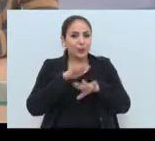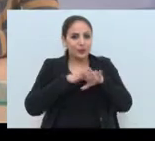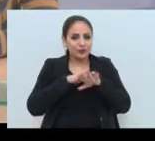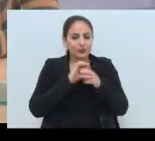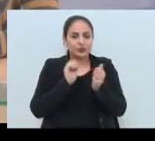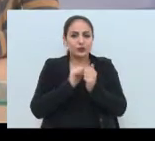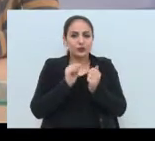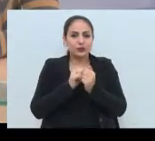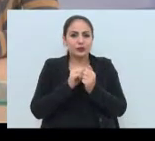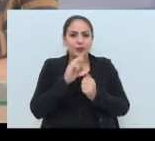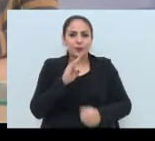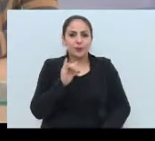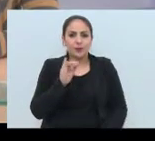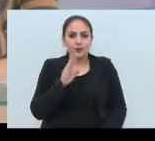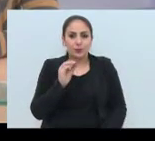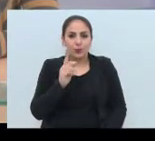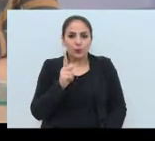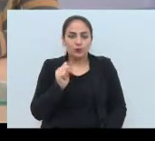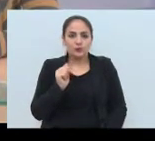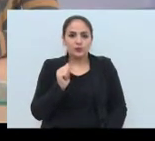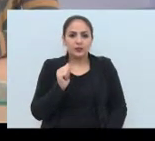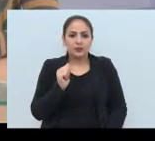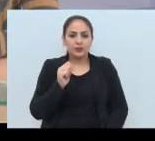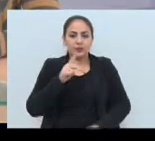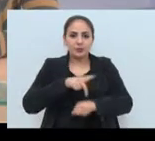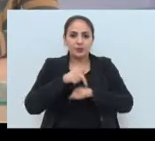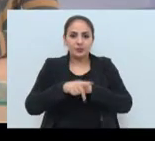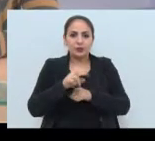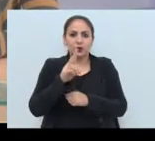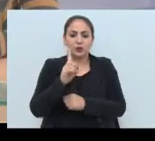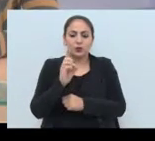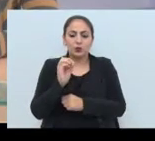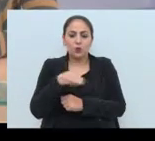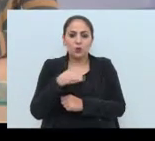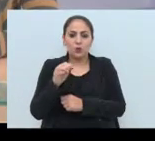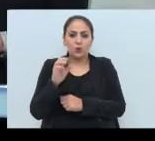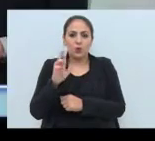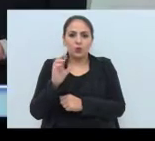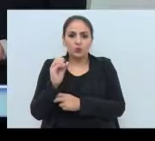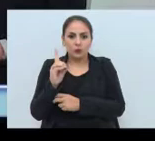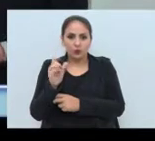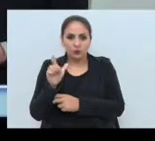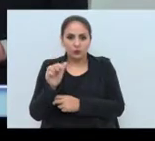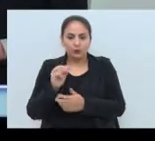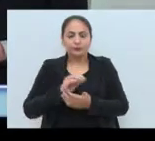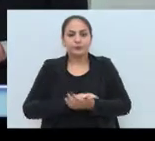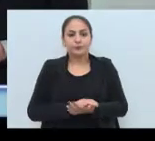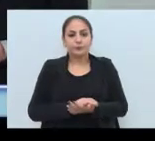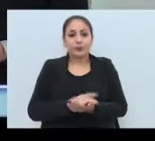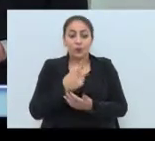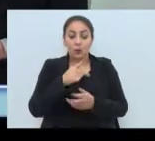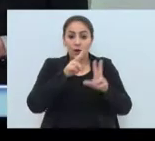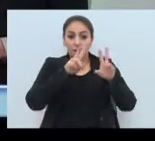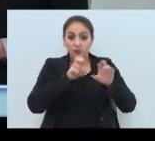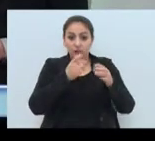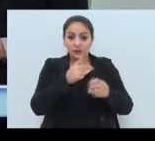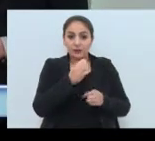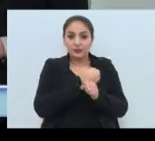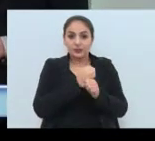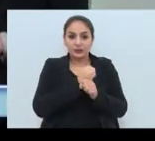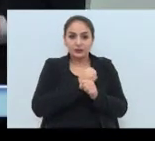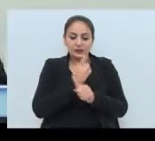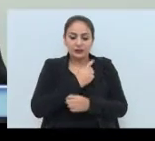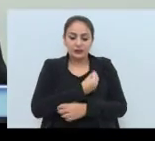Eu conversei com o arcebispo de Passo Fundo, Dom Rodolfo Luiz Weber. O tema da campanha da Fraternidade desse